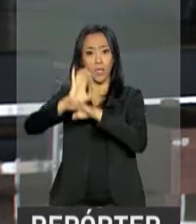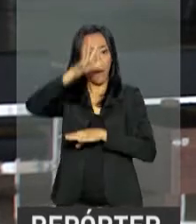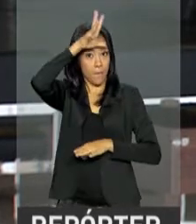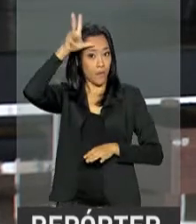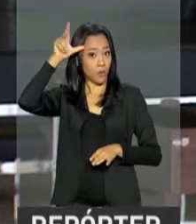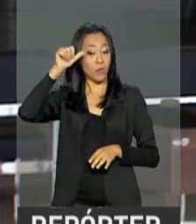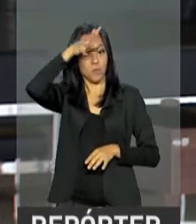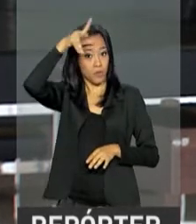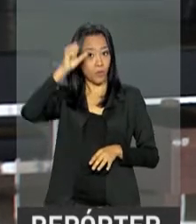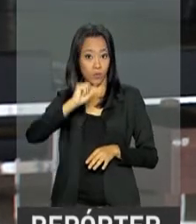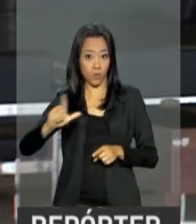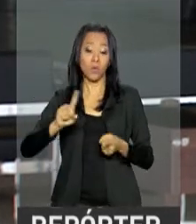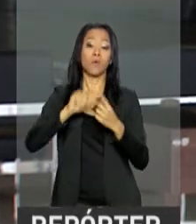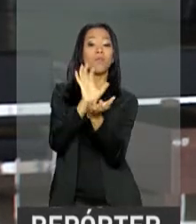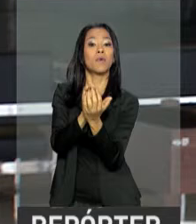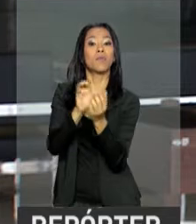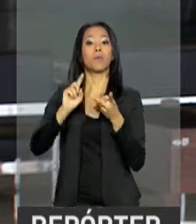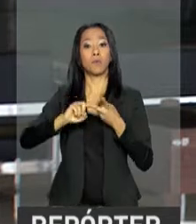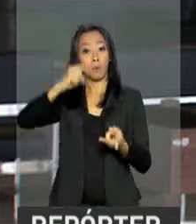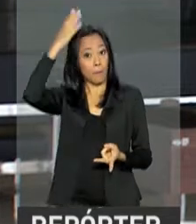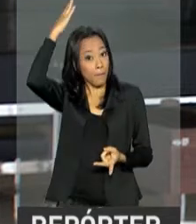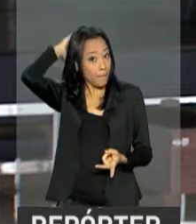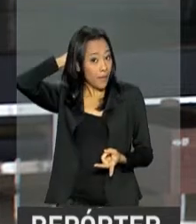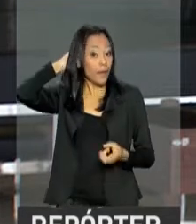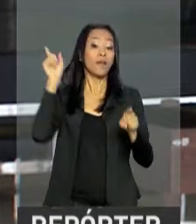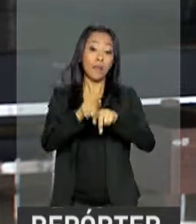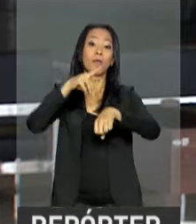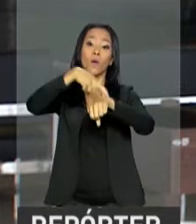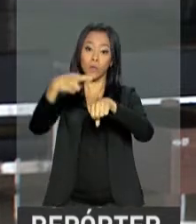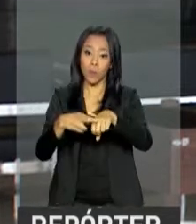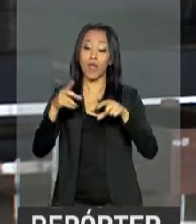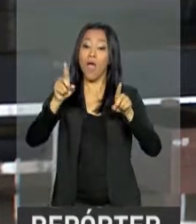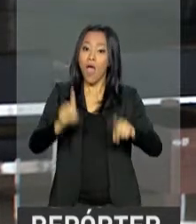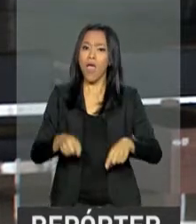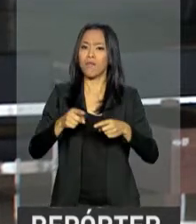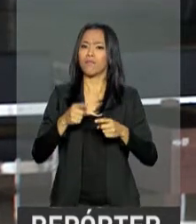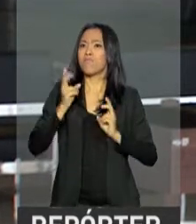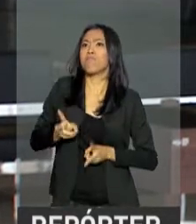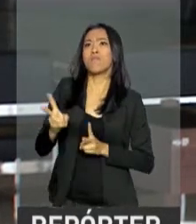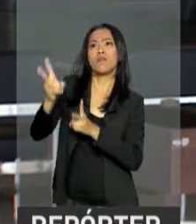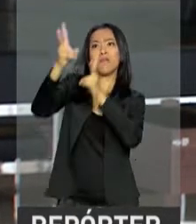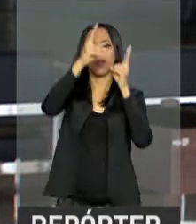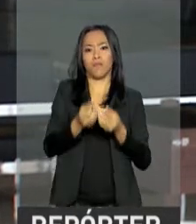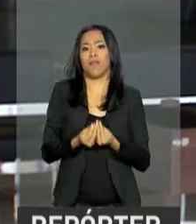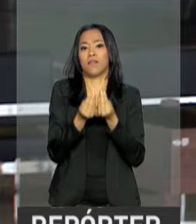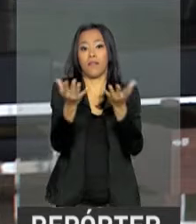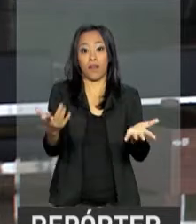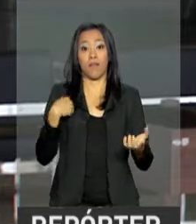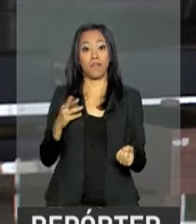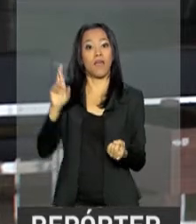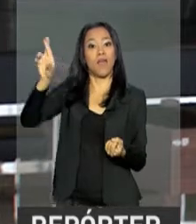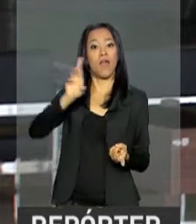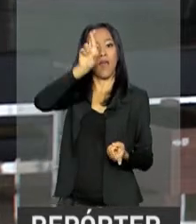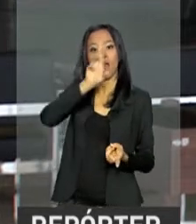sul pernambuco pará e rondônia as cerimônias serão simultâneas e o presidente será representado por